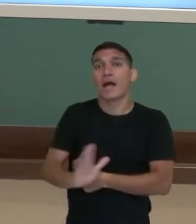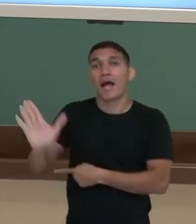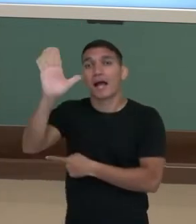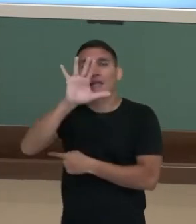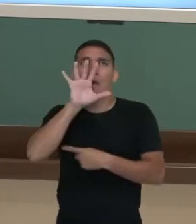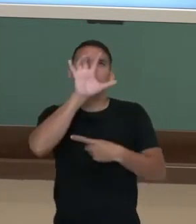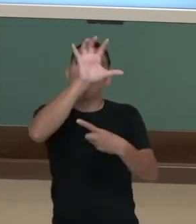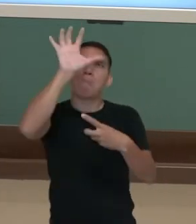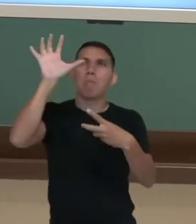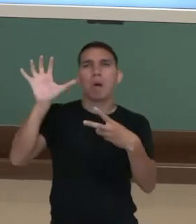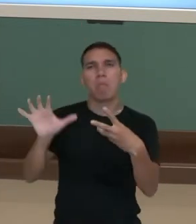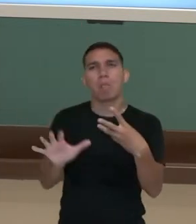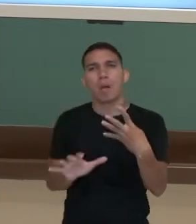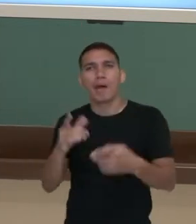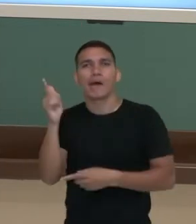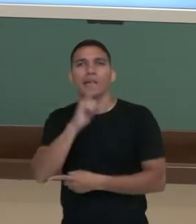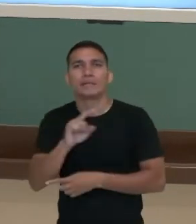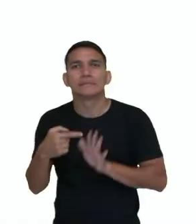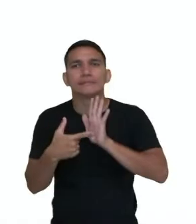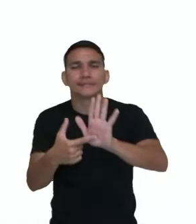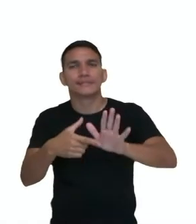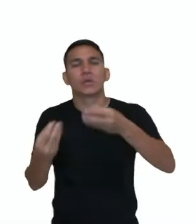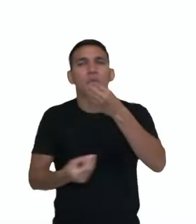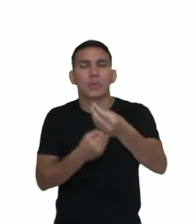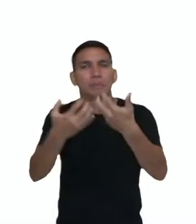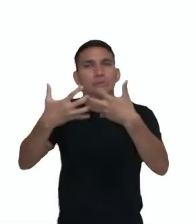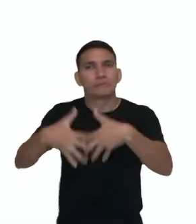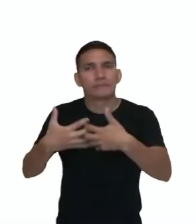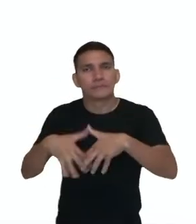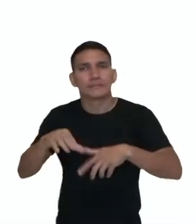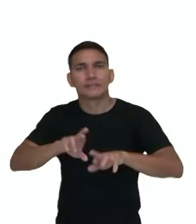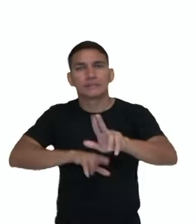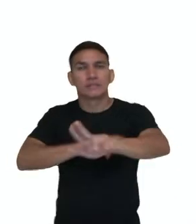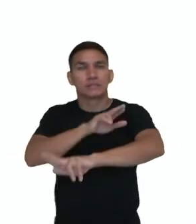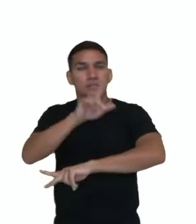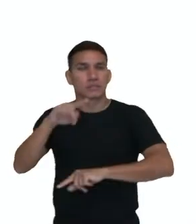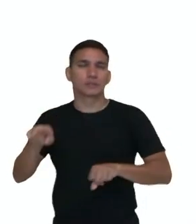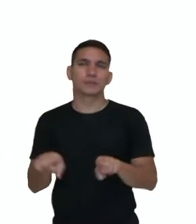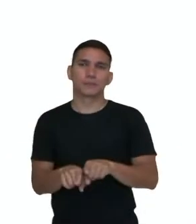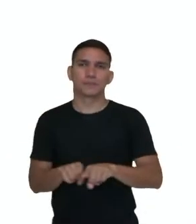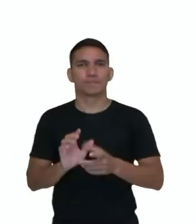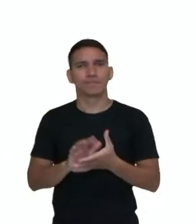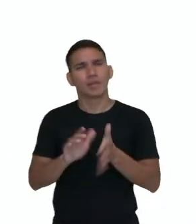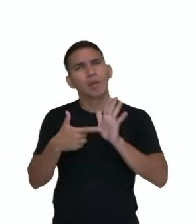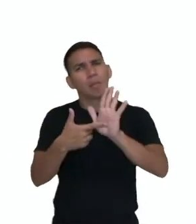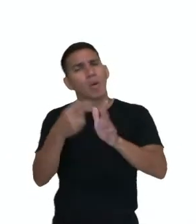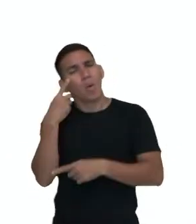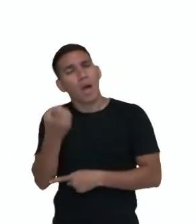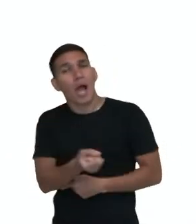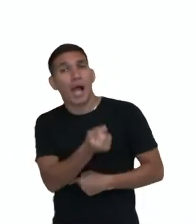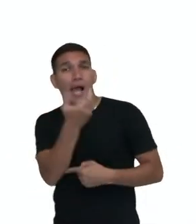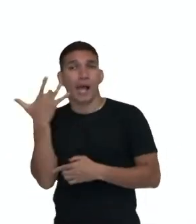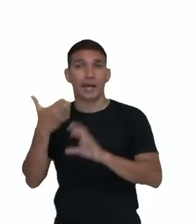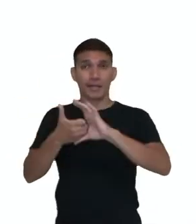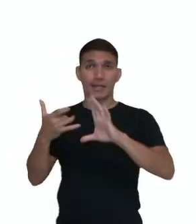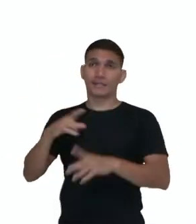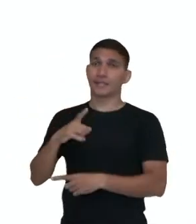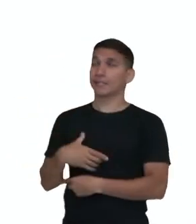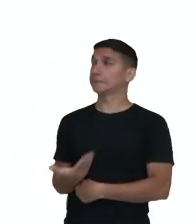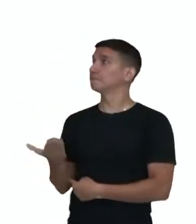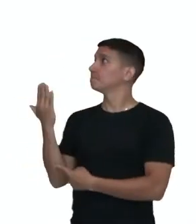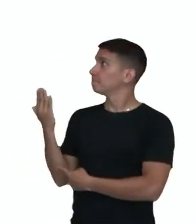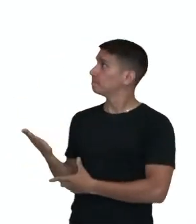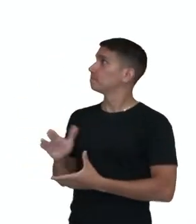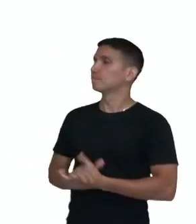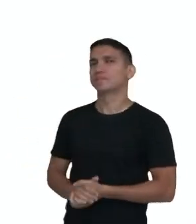em áreas, nessas áreas de bacias hidrográficas diferentes ali. Vamos identificar as características de algumas